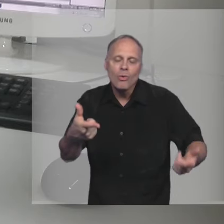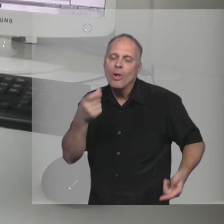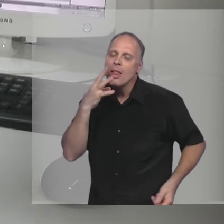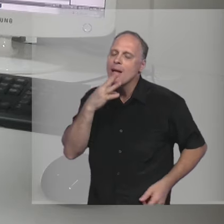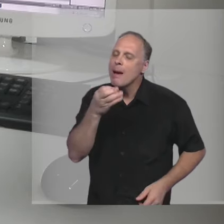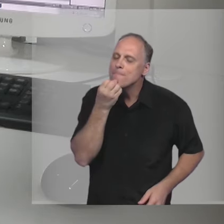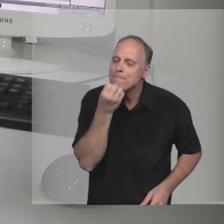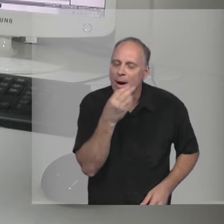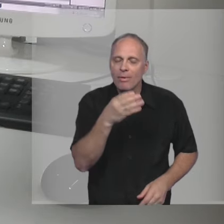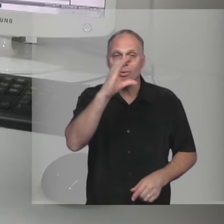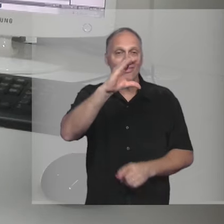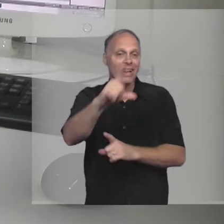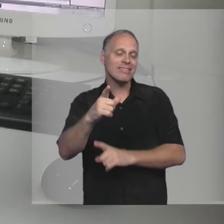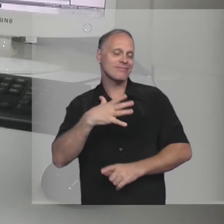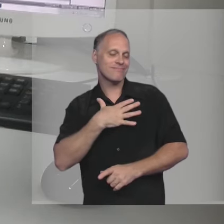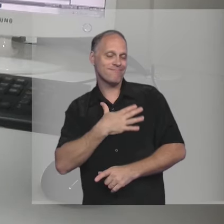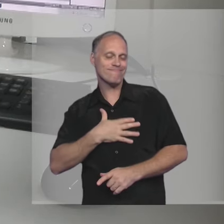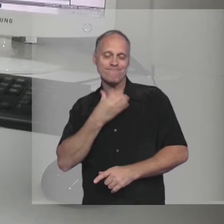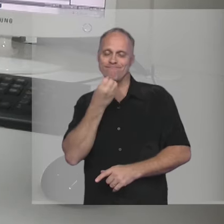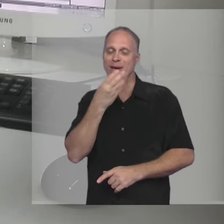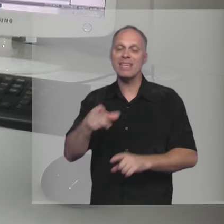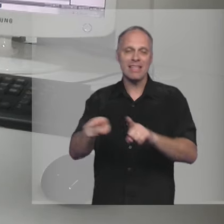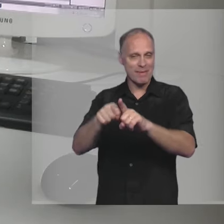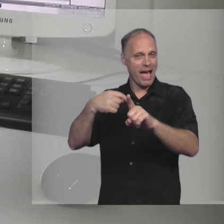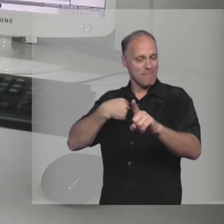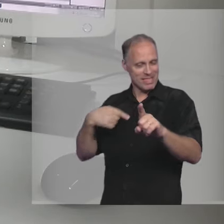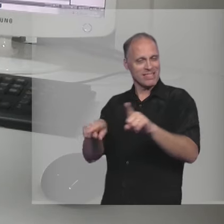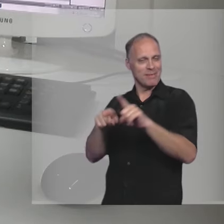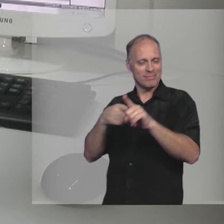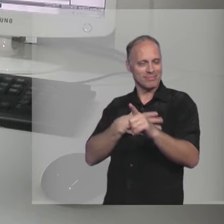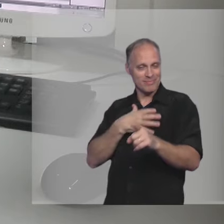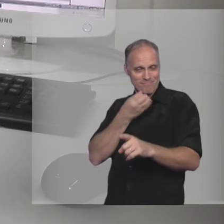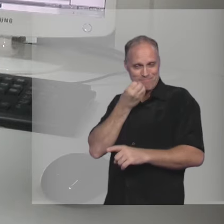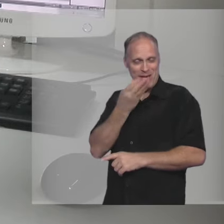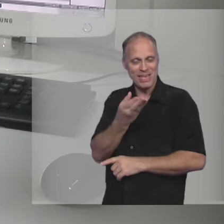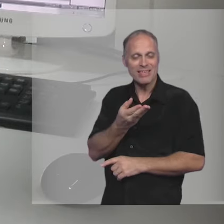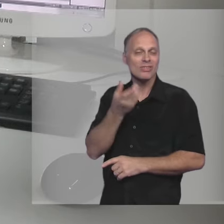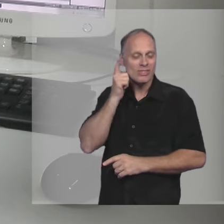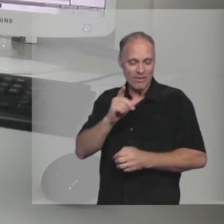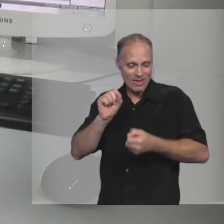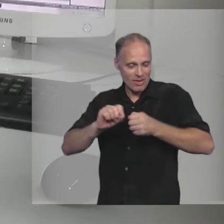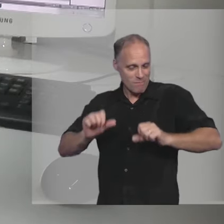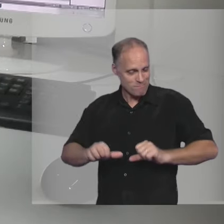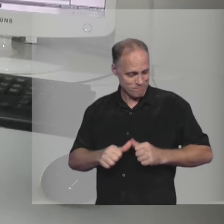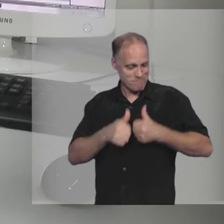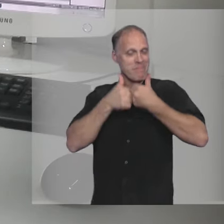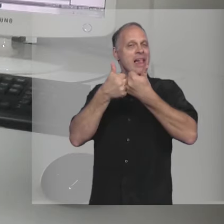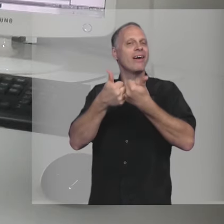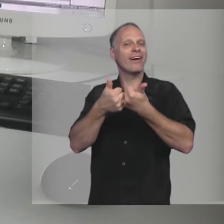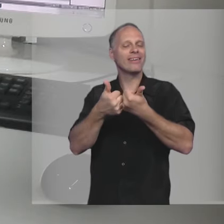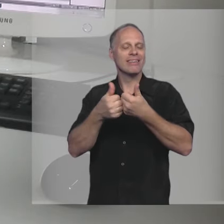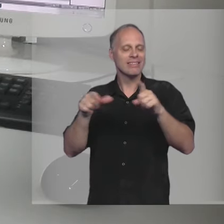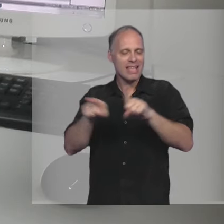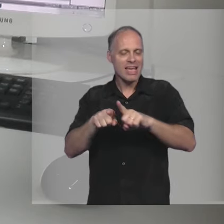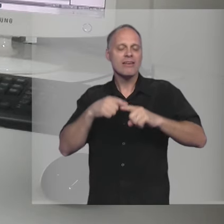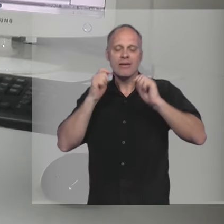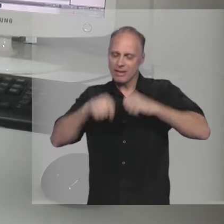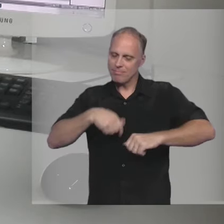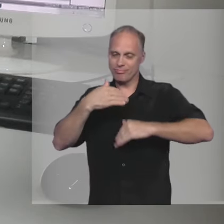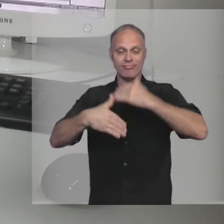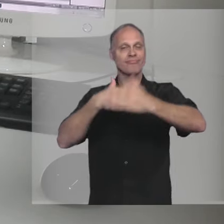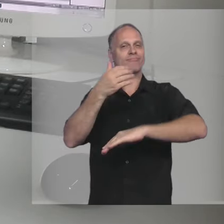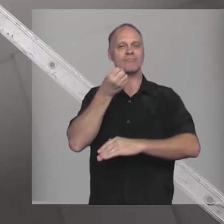que satisfaça primeiramente o cliente, mas que também me satisfaça, onde eu vejo que eu consegui dar o meu máximo e ter um